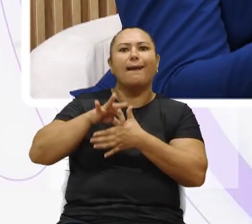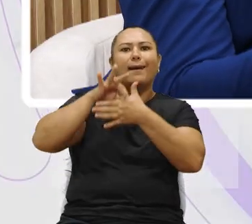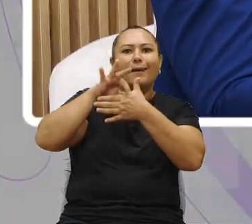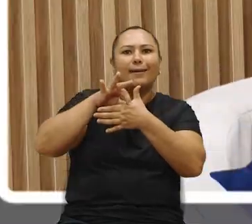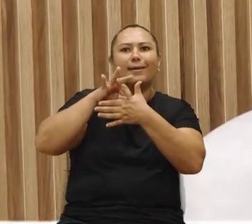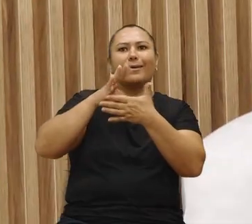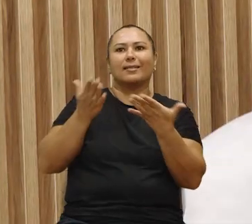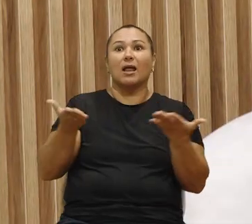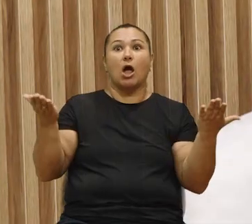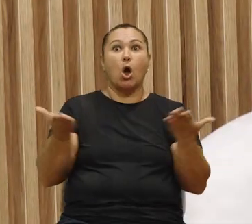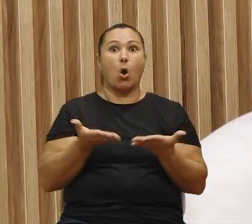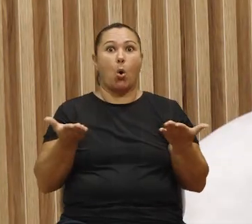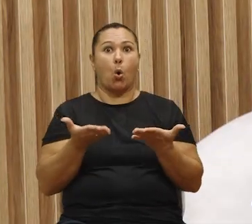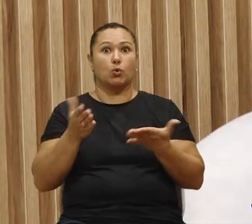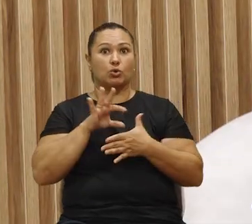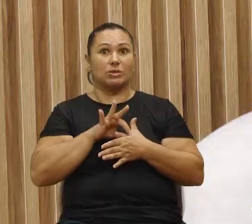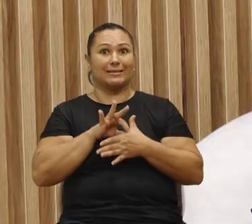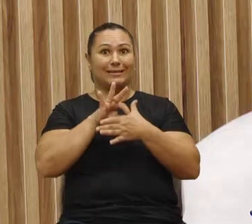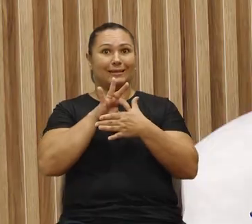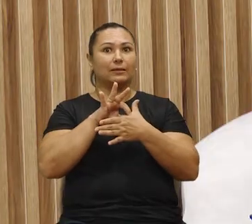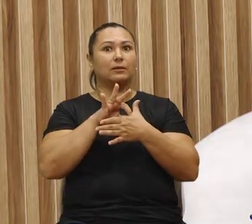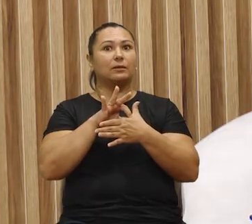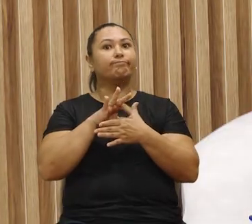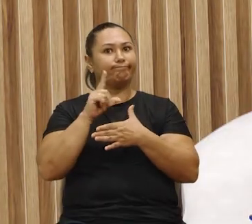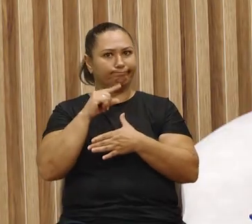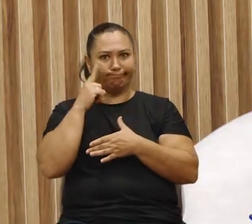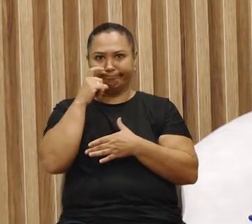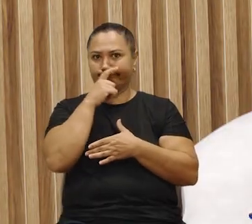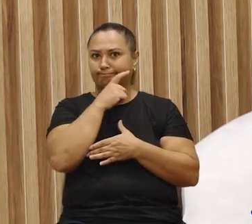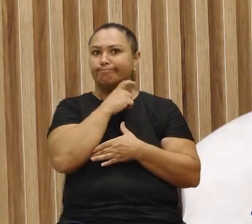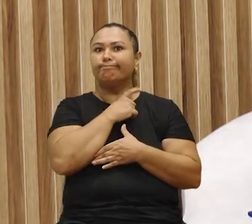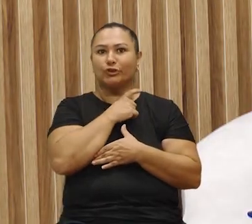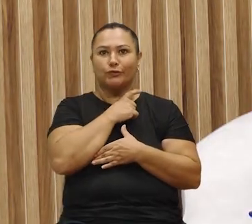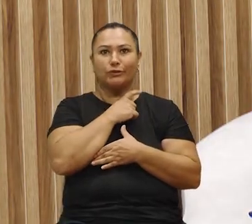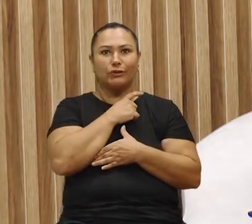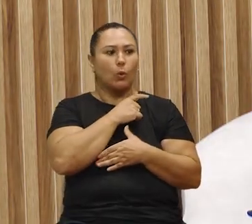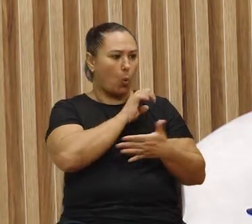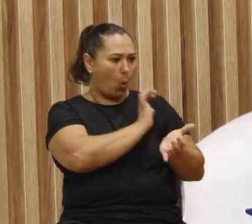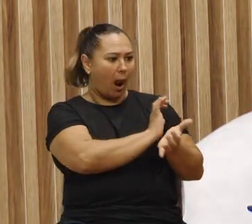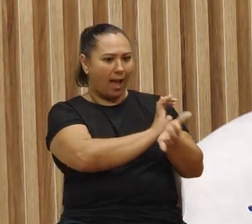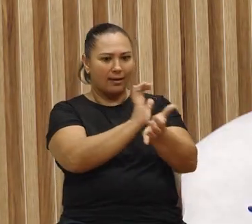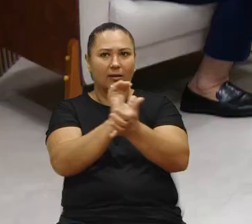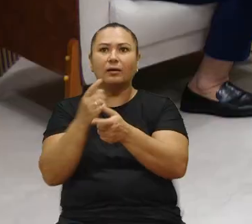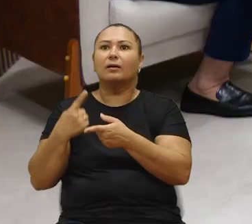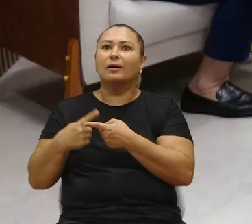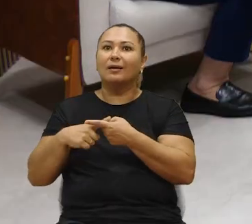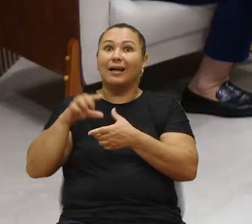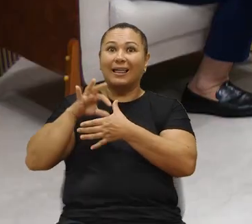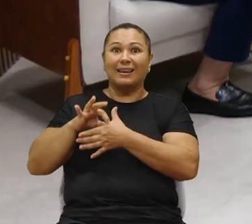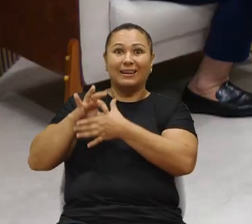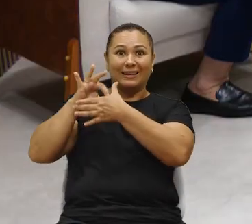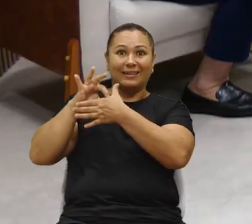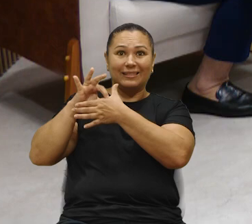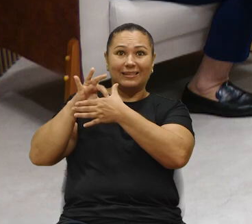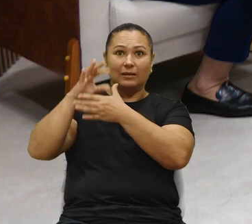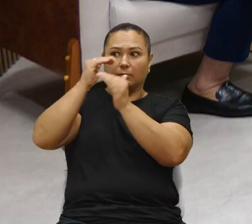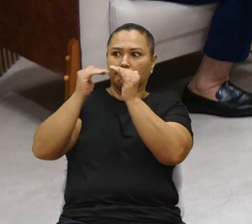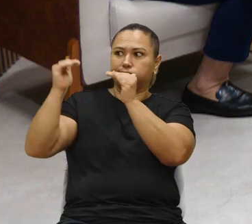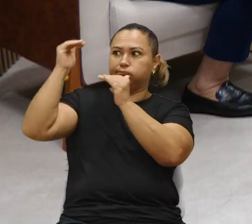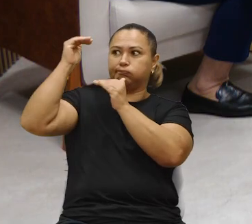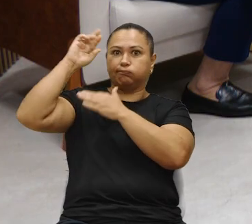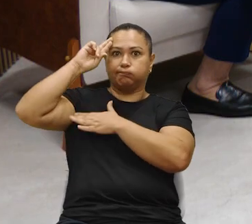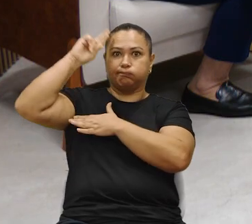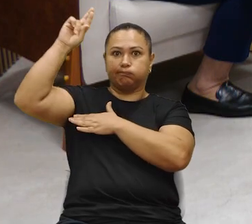convívio, liderança. Gente, hoje para ser líder é muito complicado. Acho que os colegas aqui... Porque o líder tem